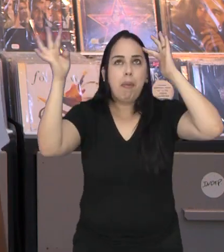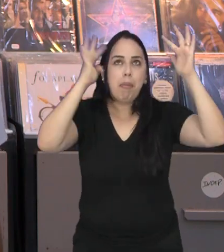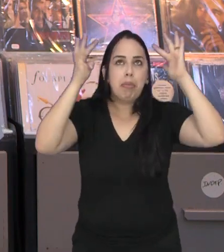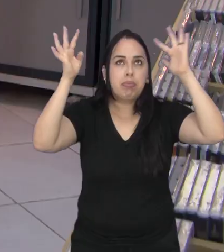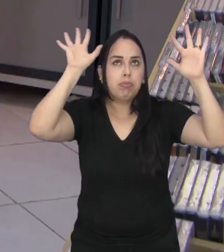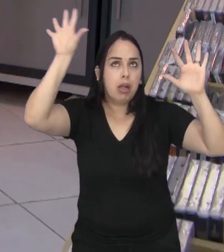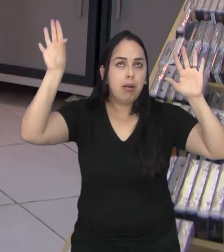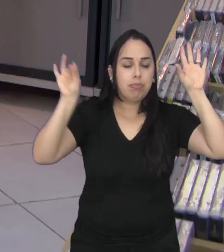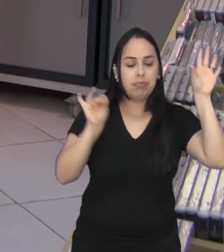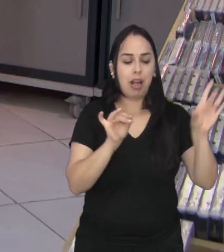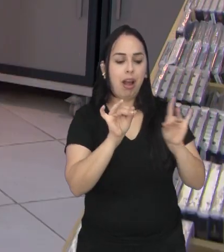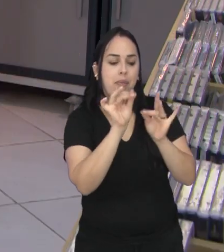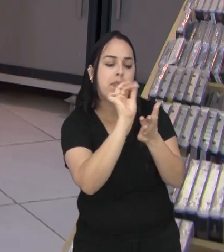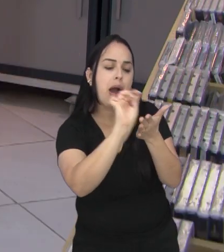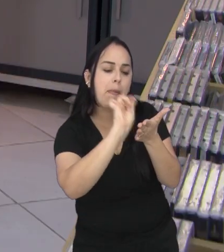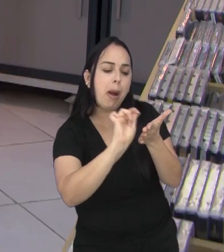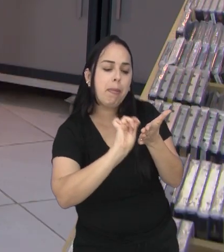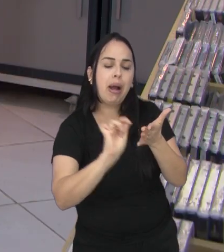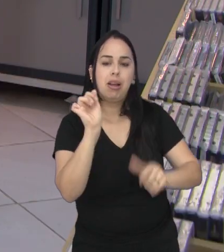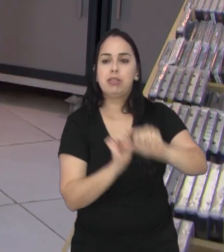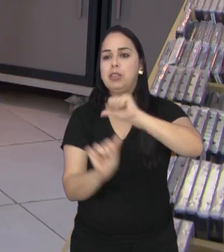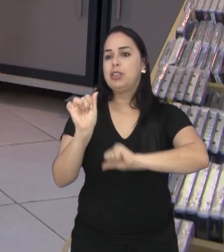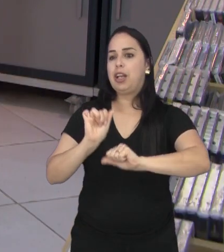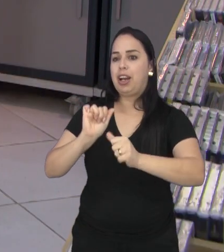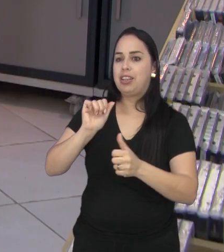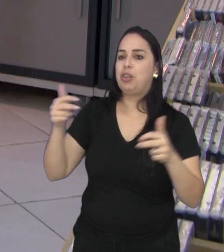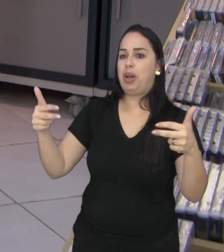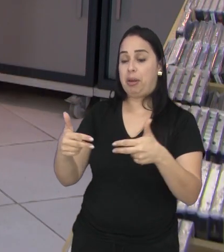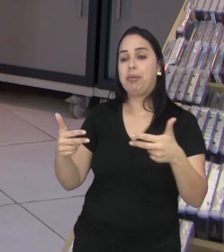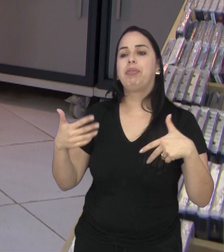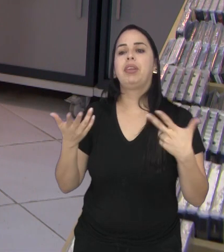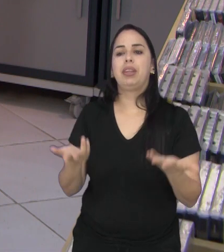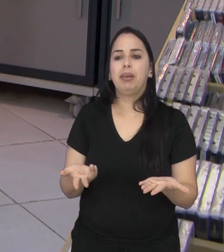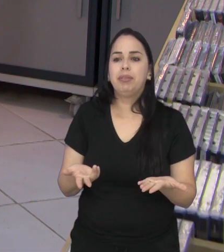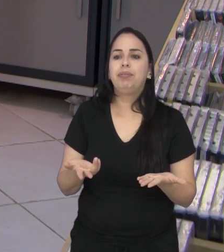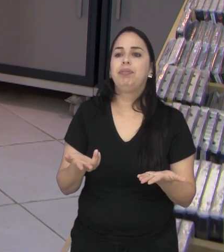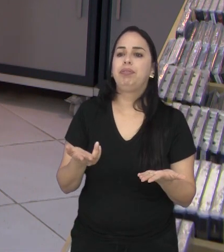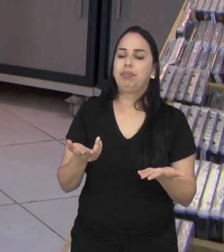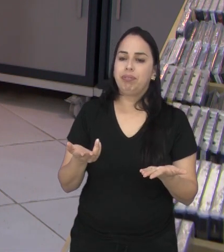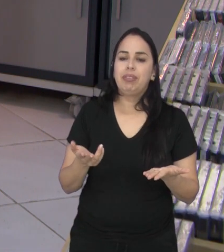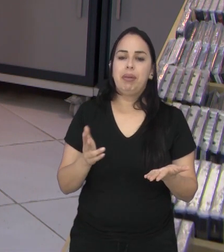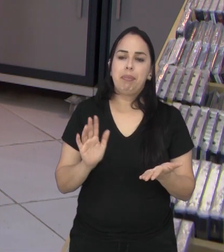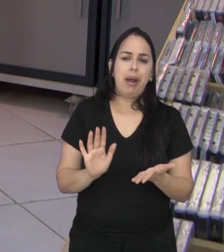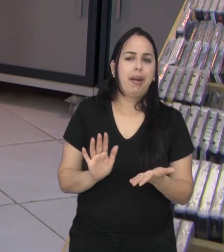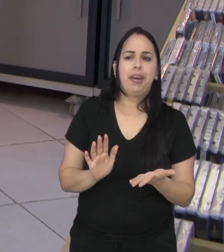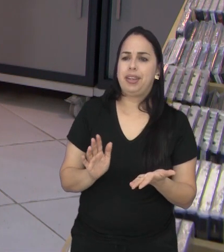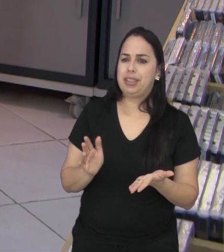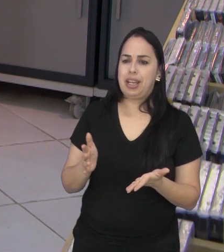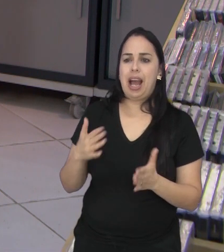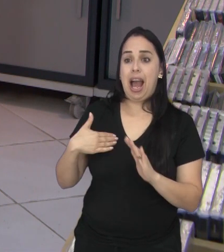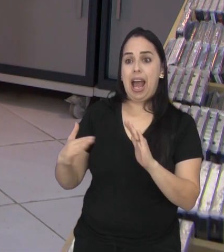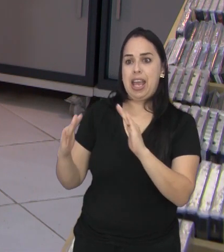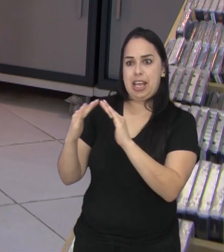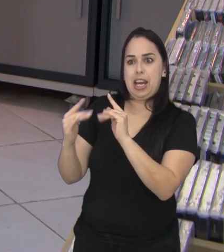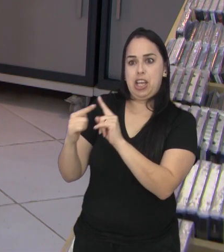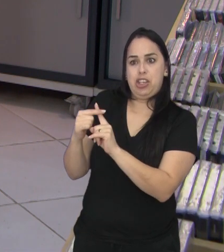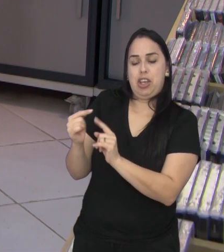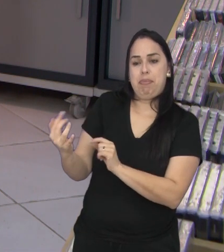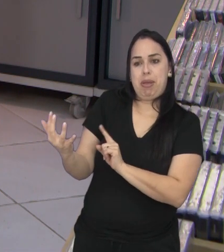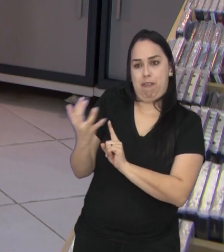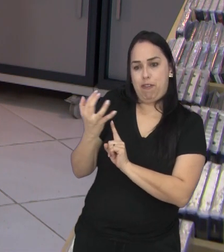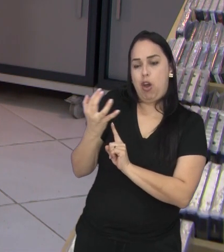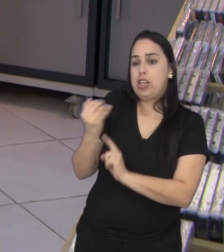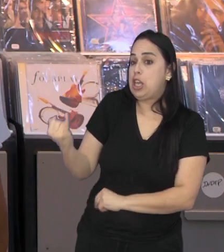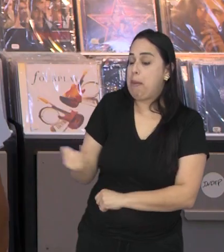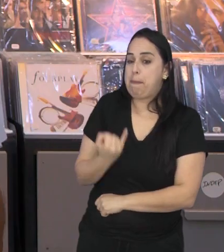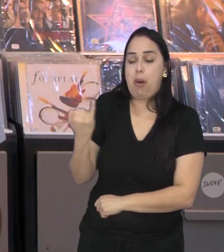pensamentos, né? Você pensou, tipo, na melodia pra virar a mesma batida? E aí foi fazendo assim, mas foi basicamente isso. A igreja, ela teve um papel